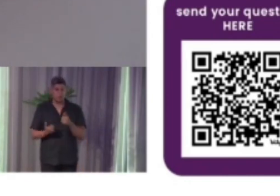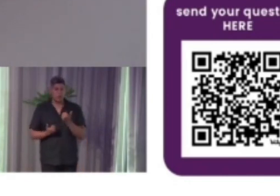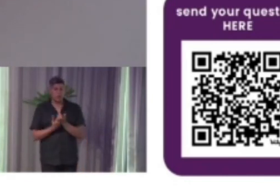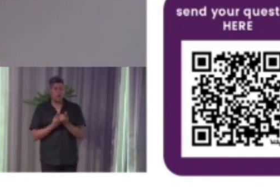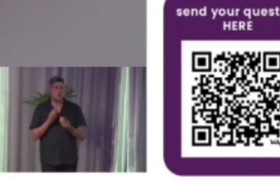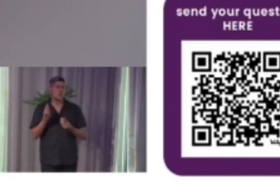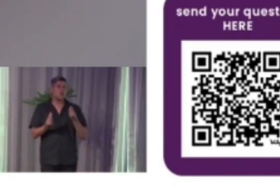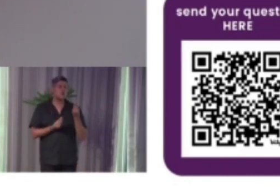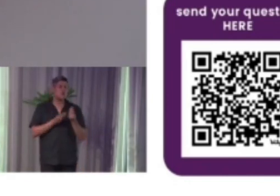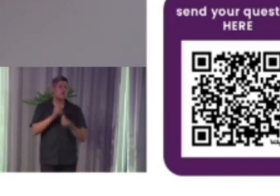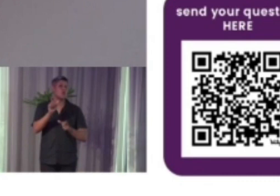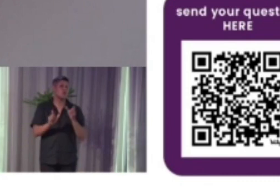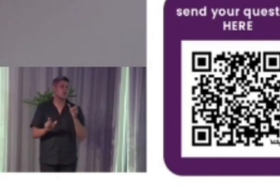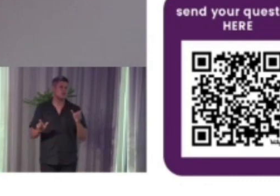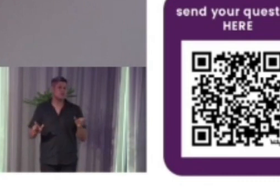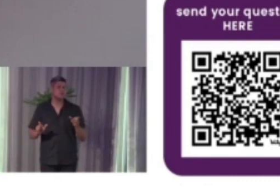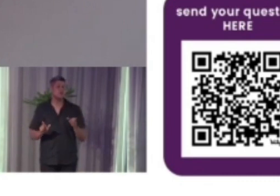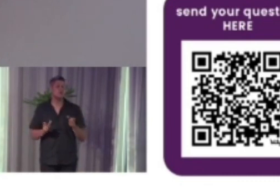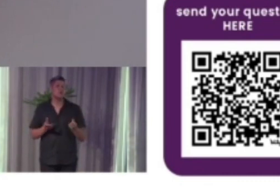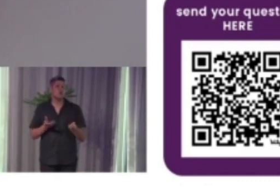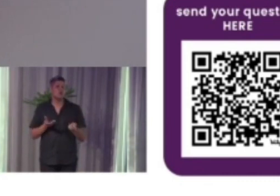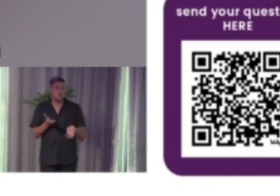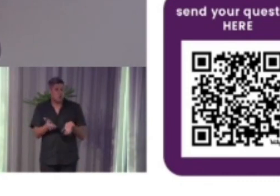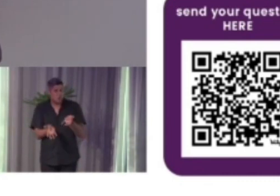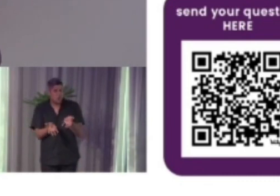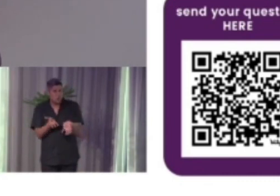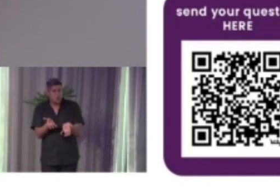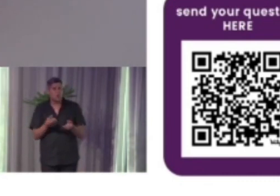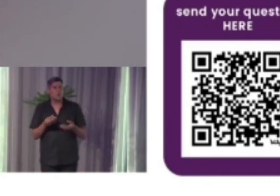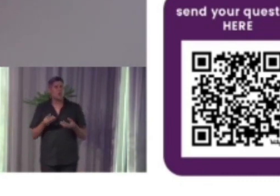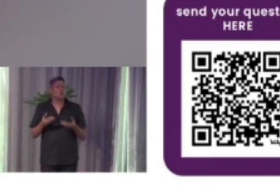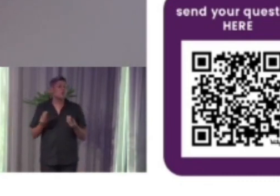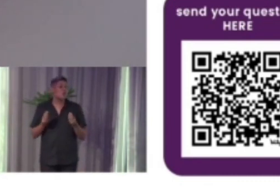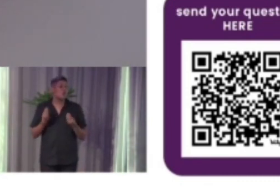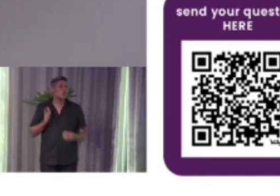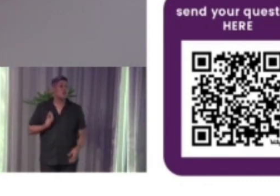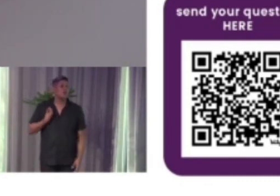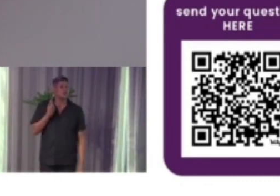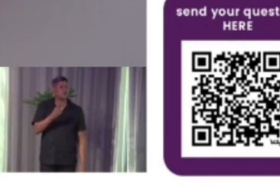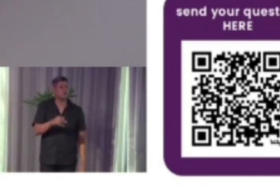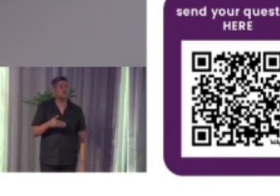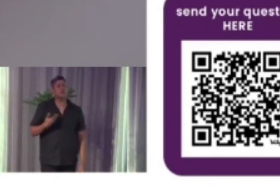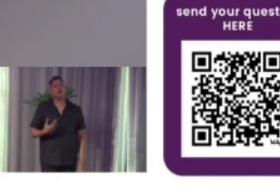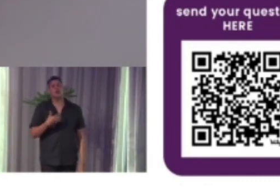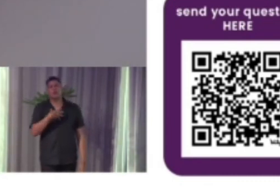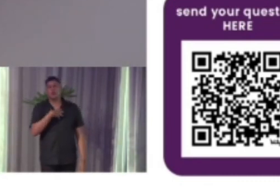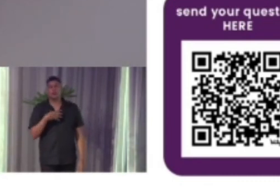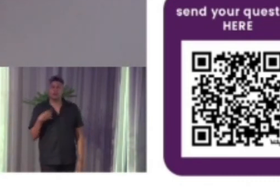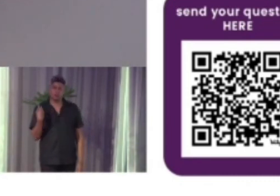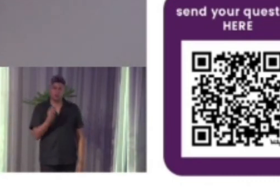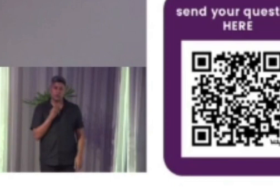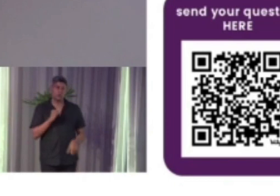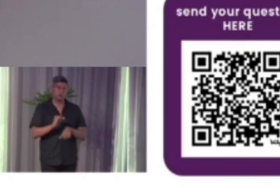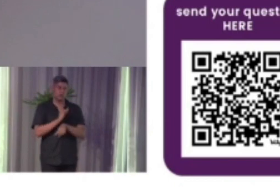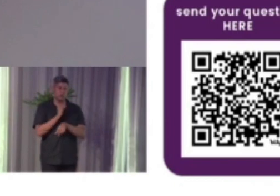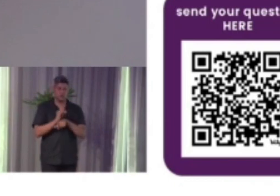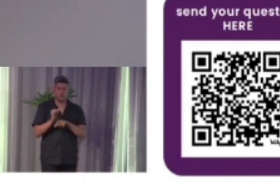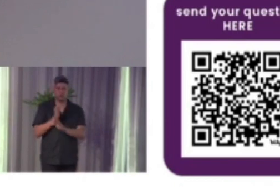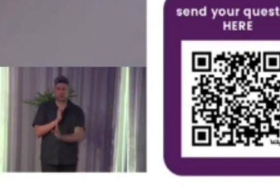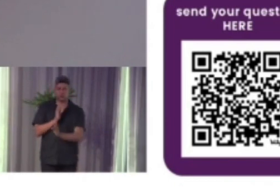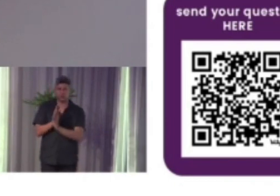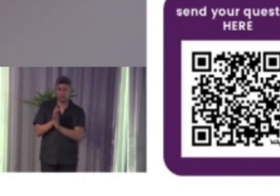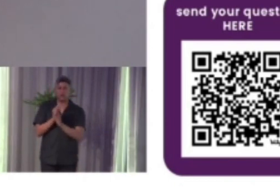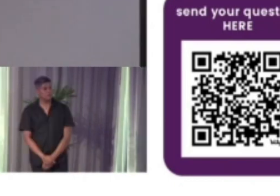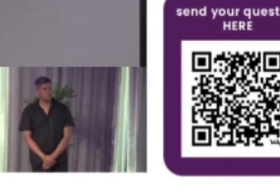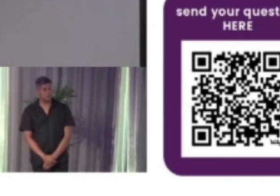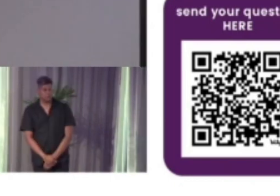são cuidados, qual é a sobrevida desses pacientes, que tipo de impacto as nossas estratégias diagnósticas e